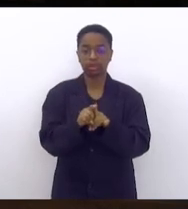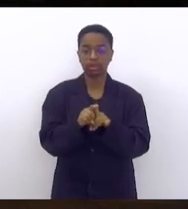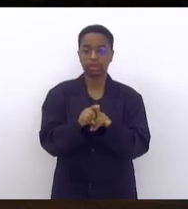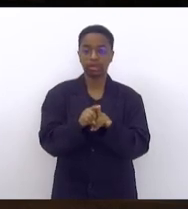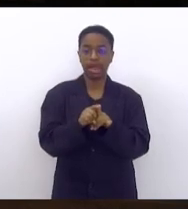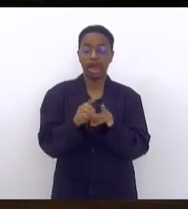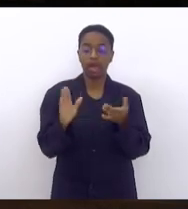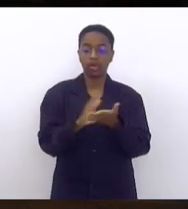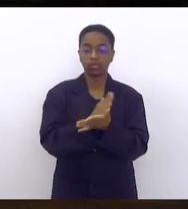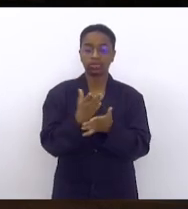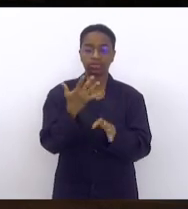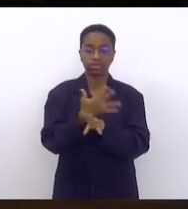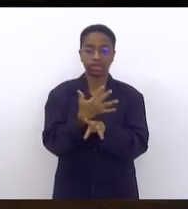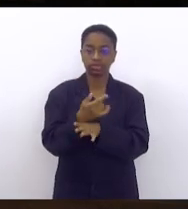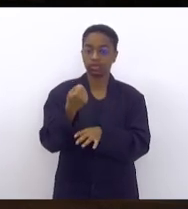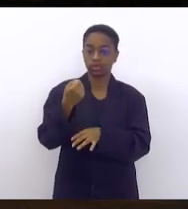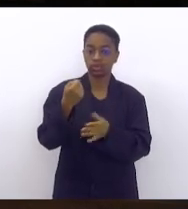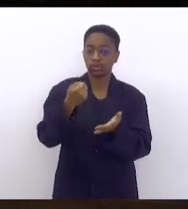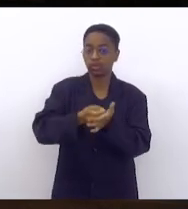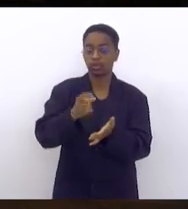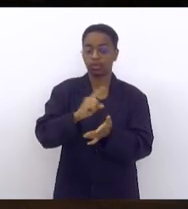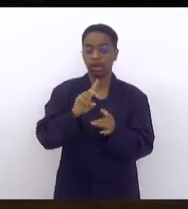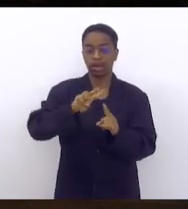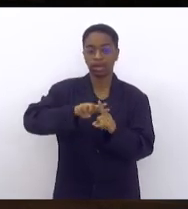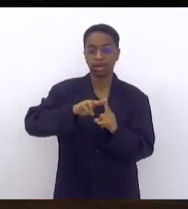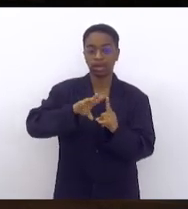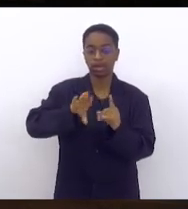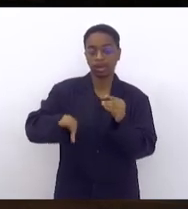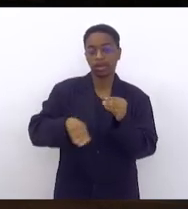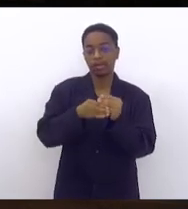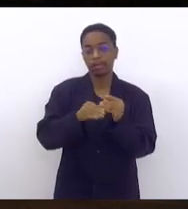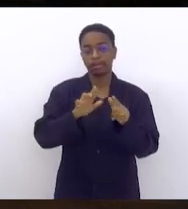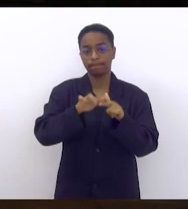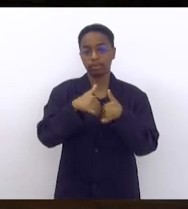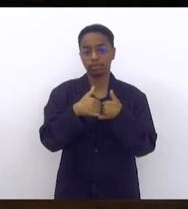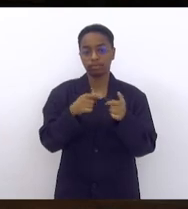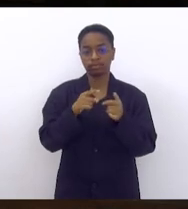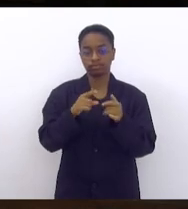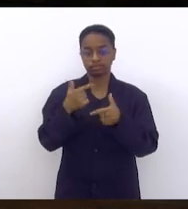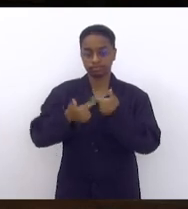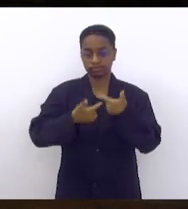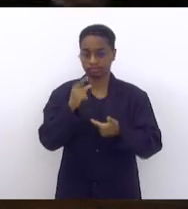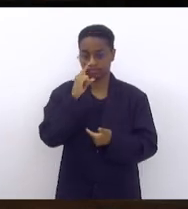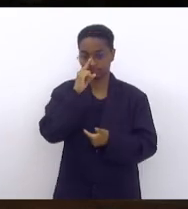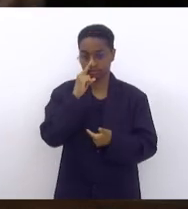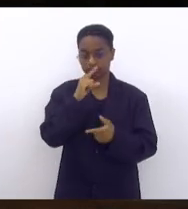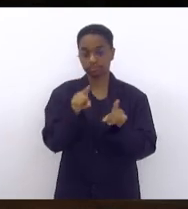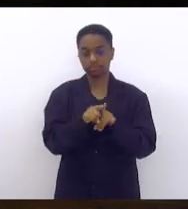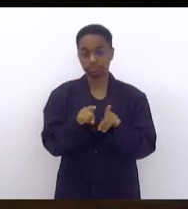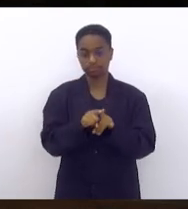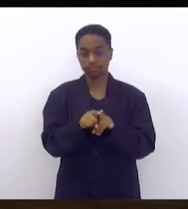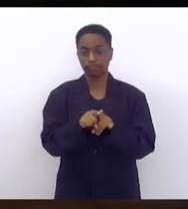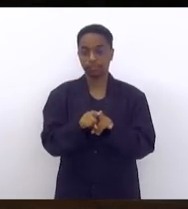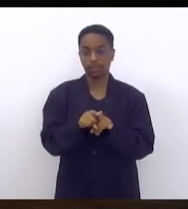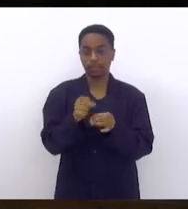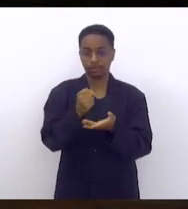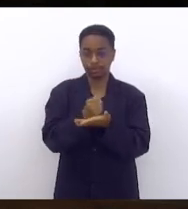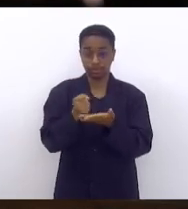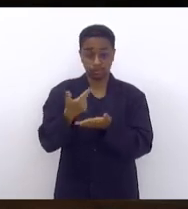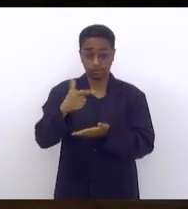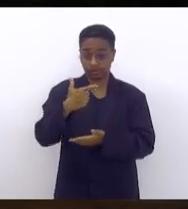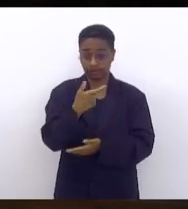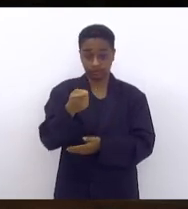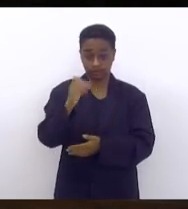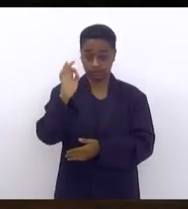ainda a insalubridade. Além de não permitir que o servidor receba ali no caso de quem é CNT, 20% a mais,